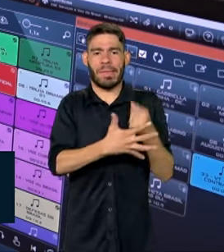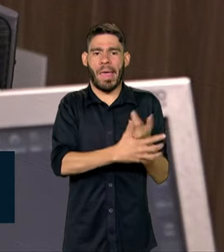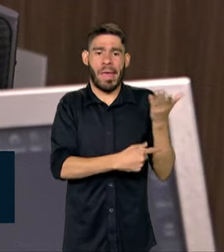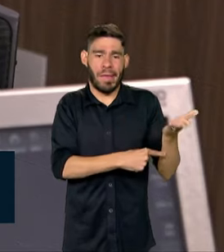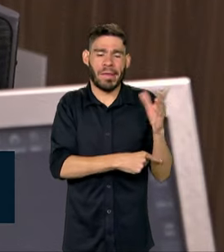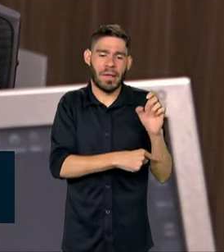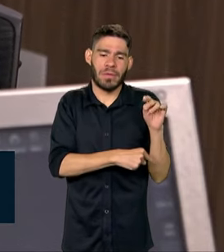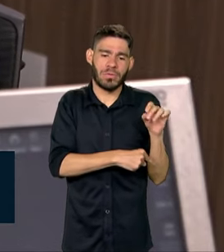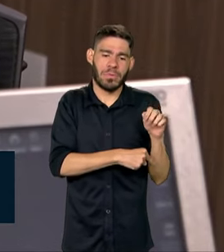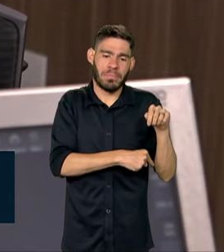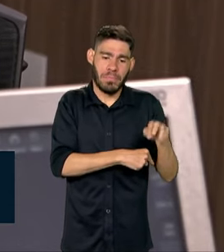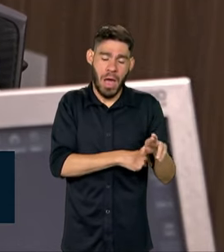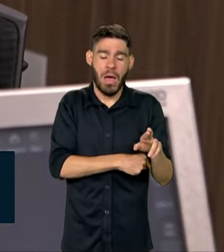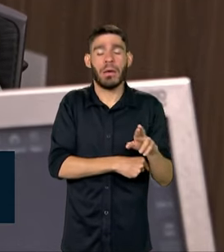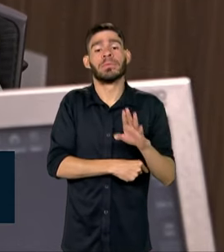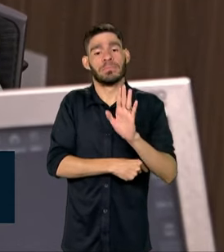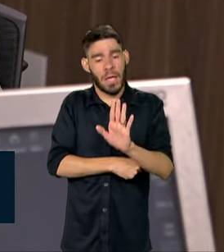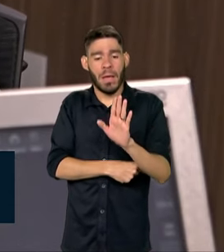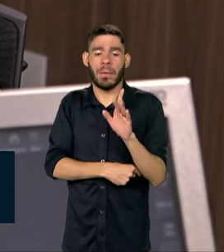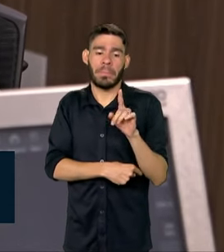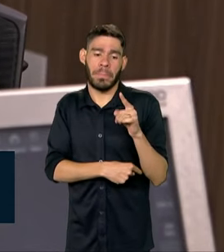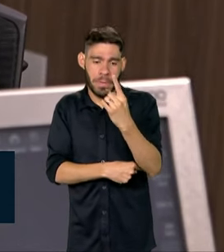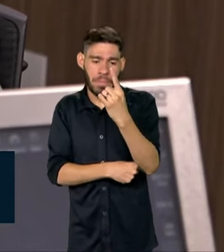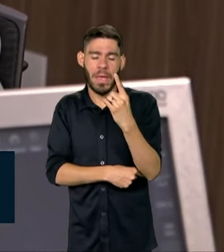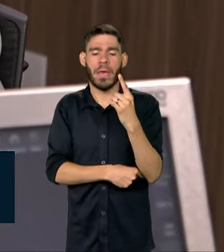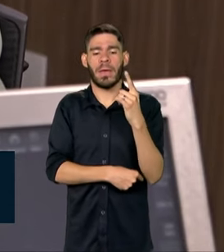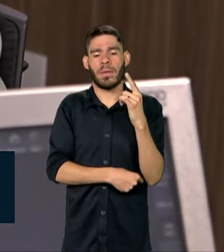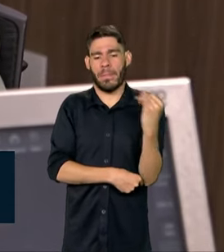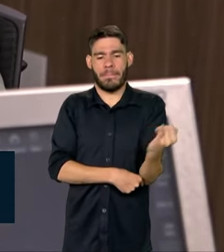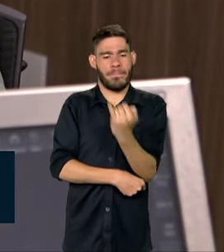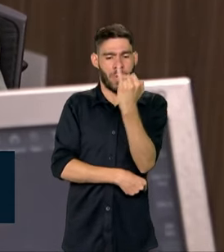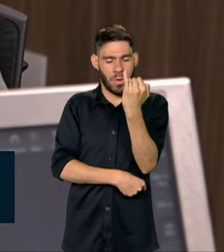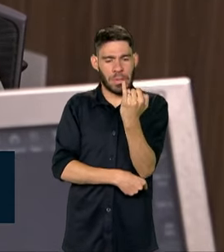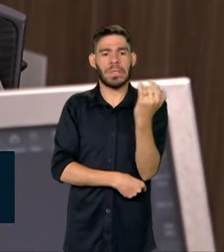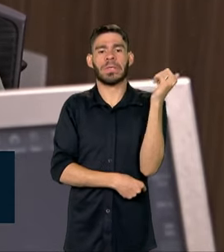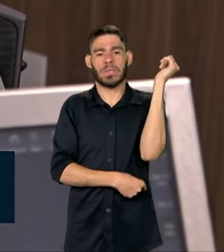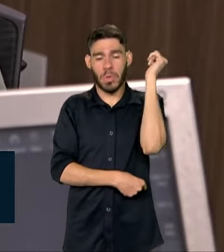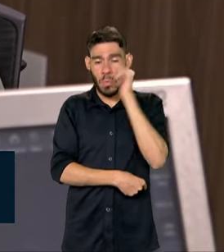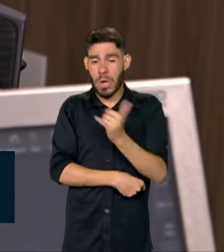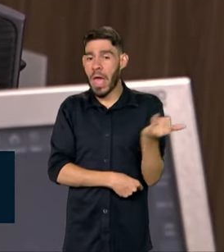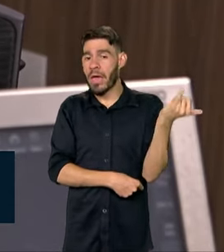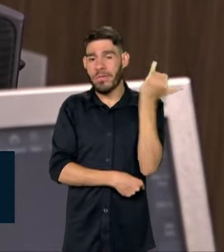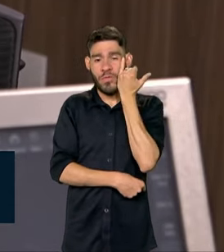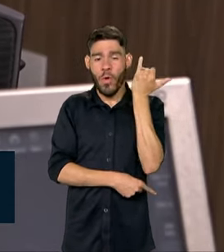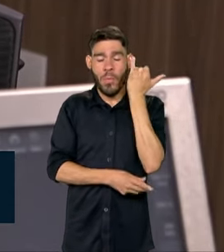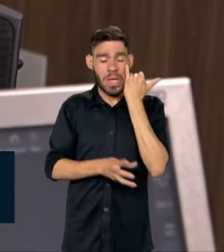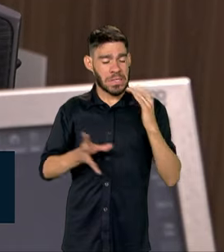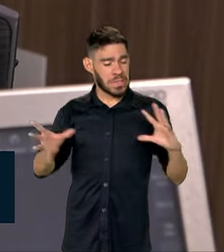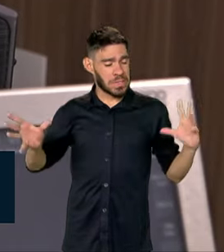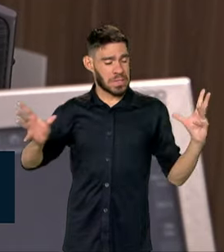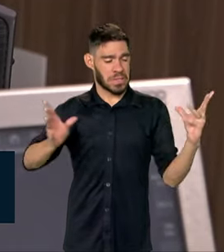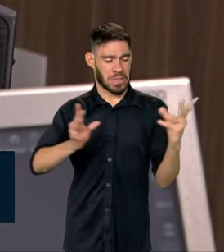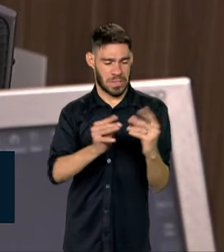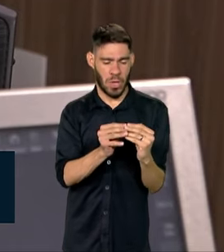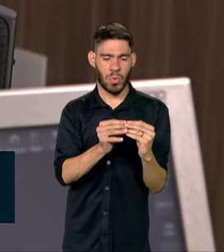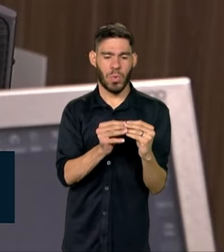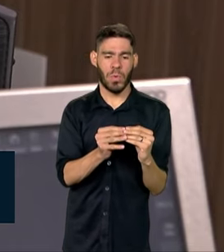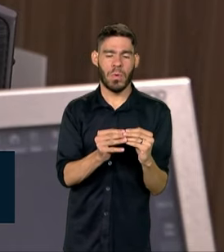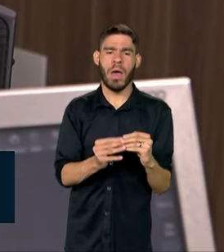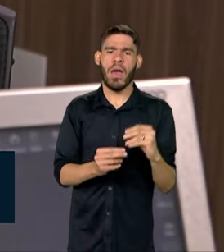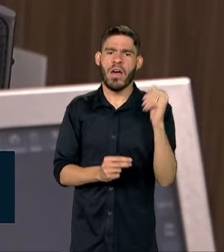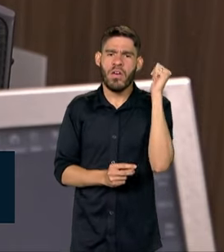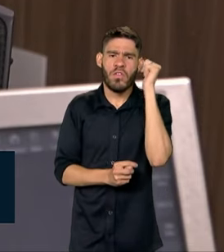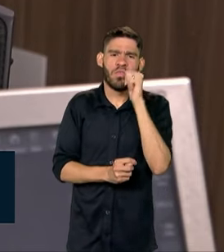acho que primeiro é importante que as mulheres tenham todas as informações. Muitas mulheres no nosso país